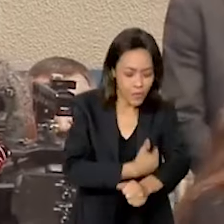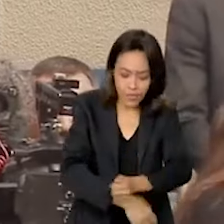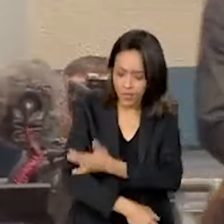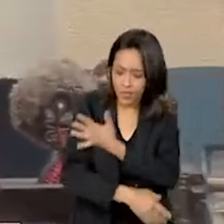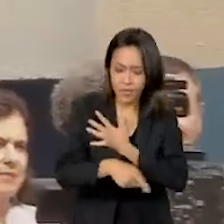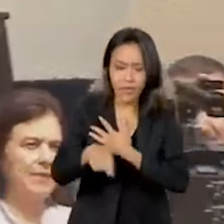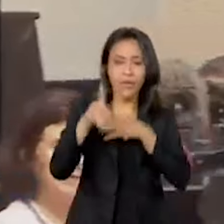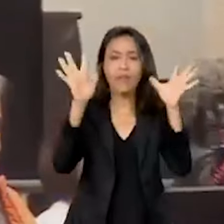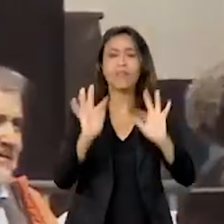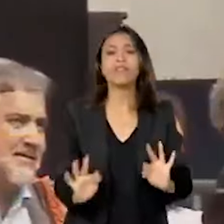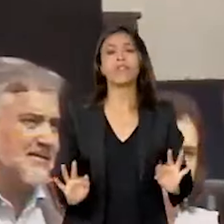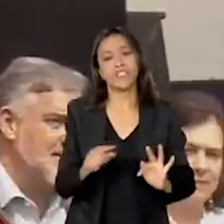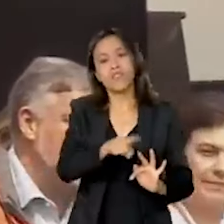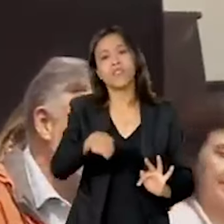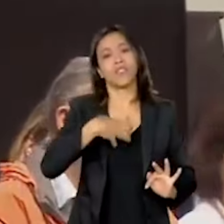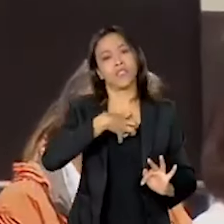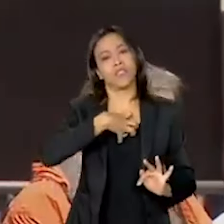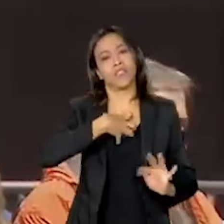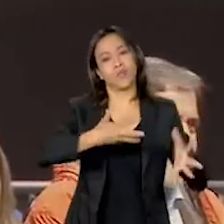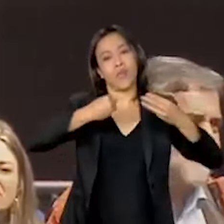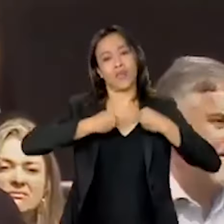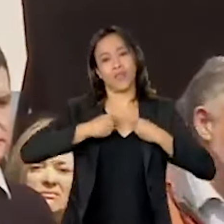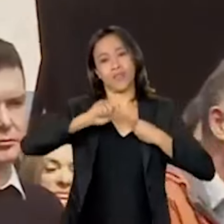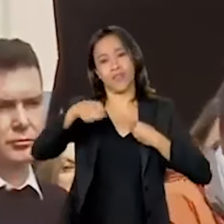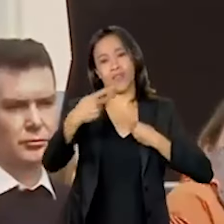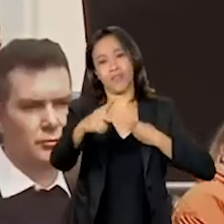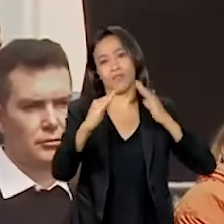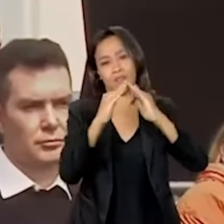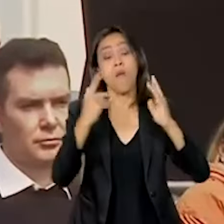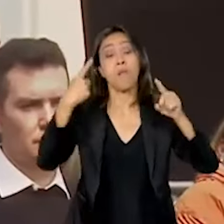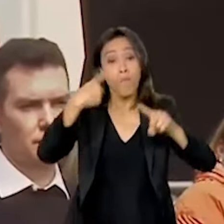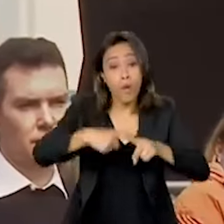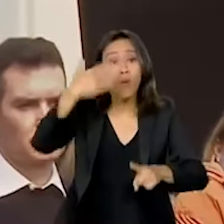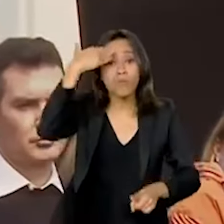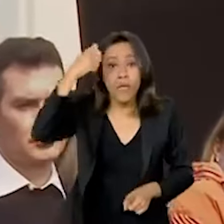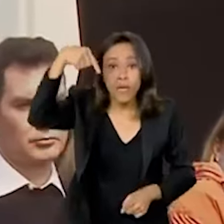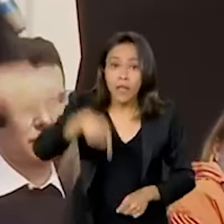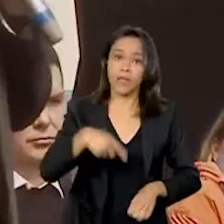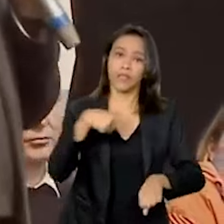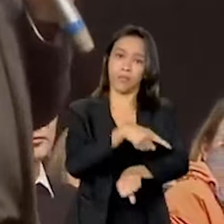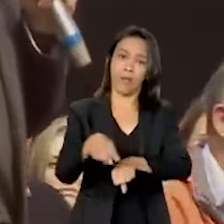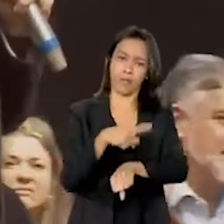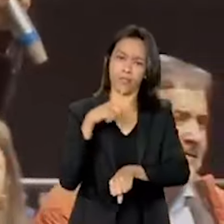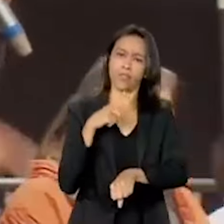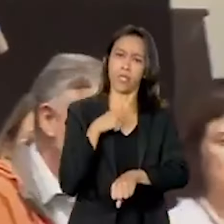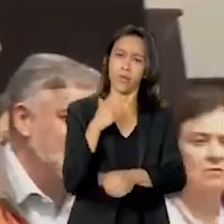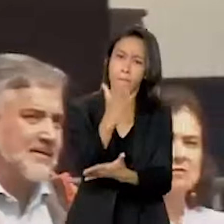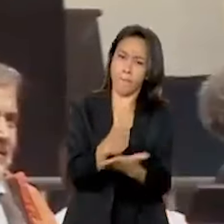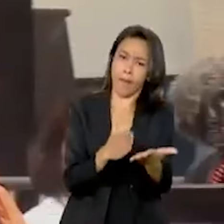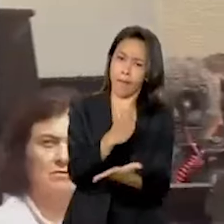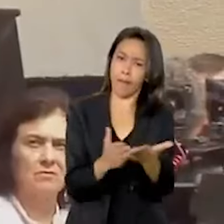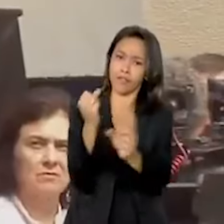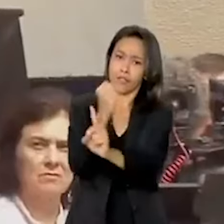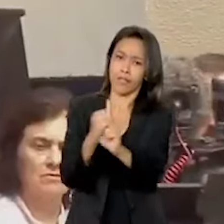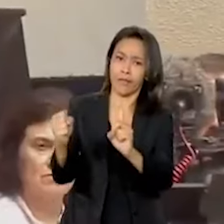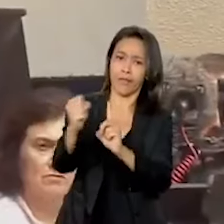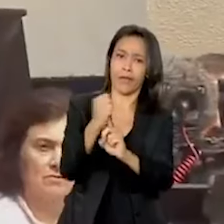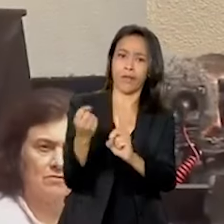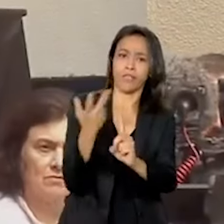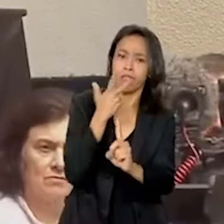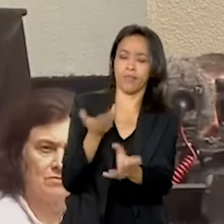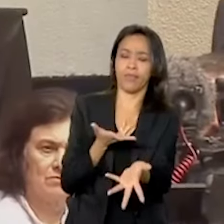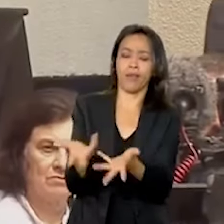vocês sentem, porque eu sei que neste país tem uma parte da sociedade que é tratada como se